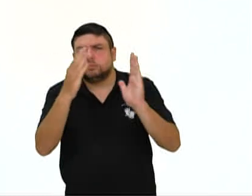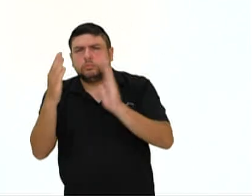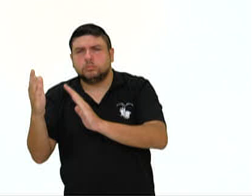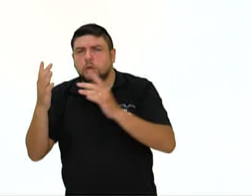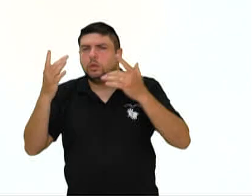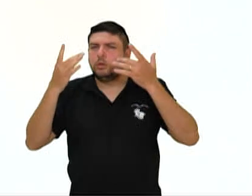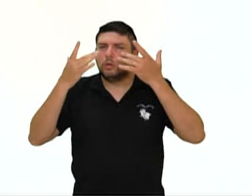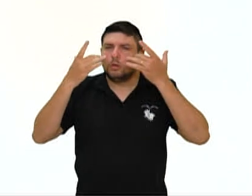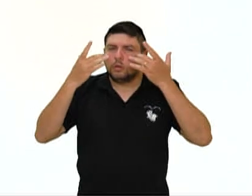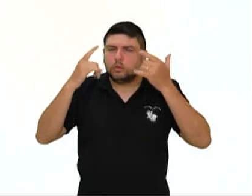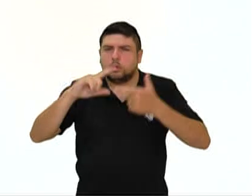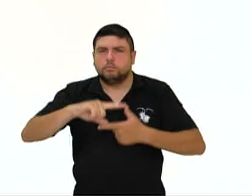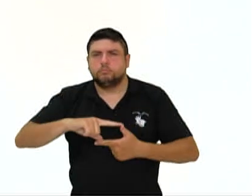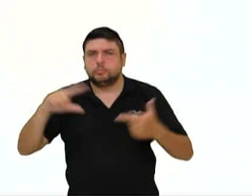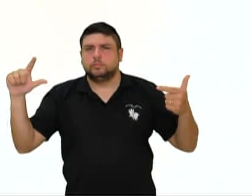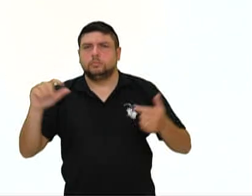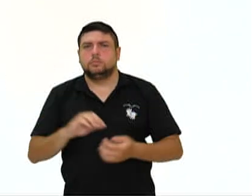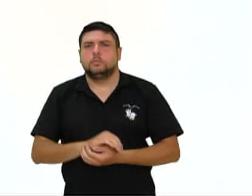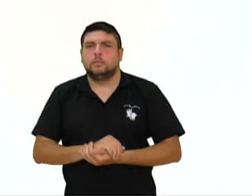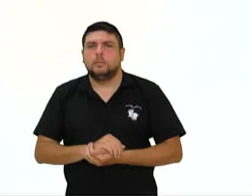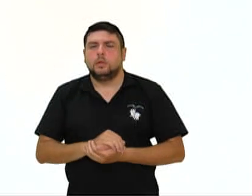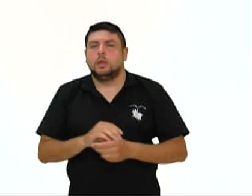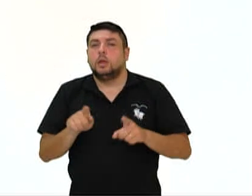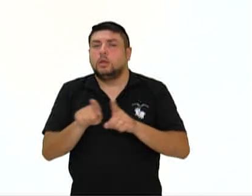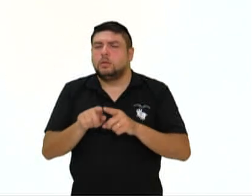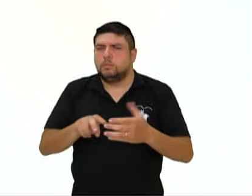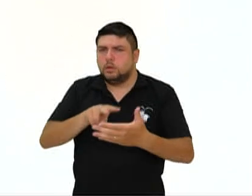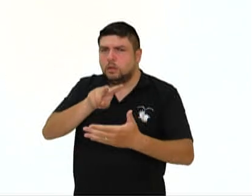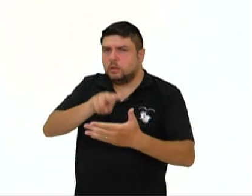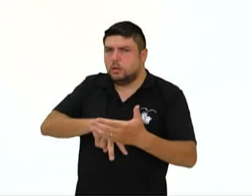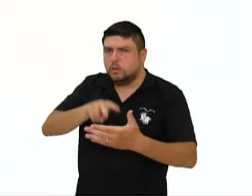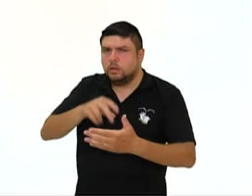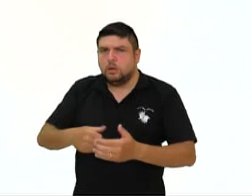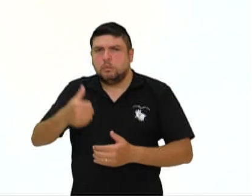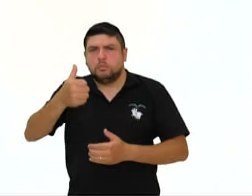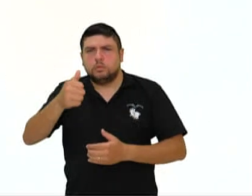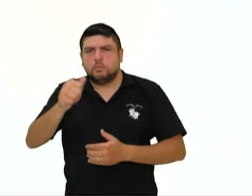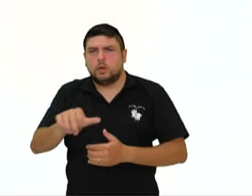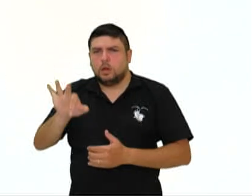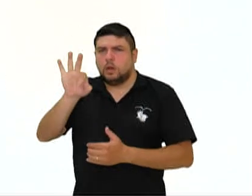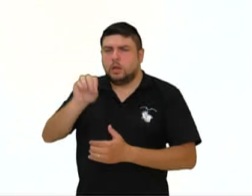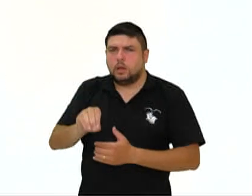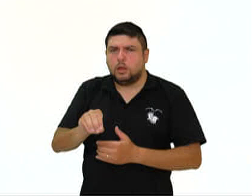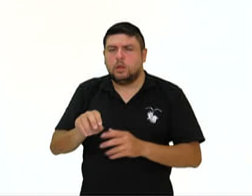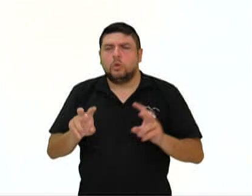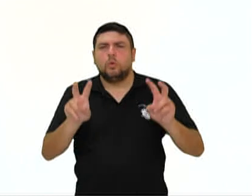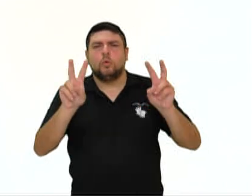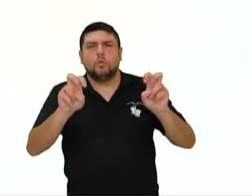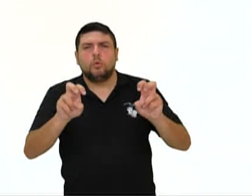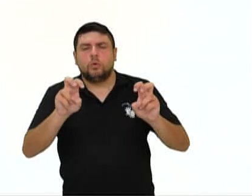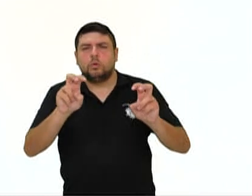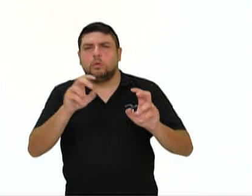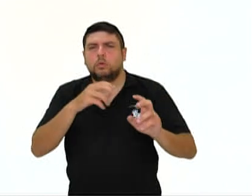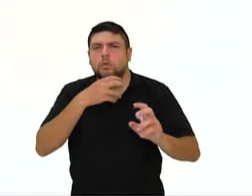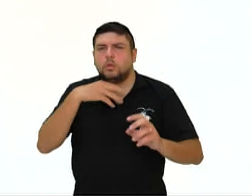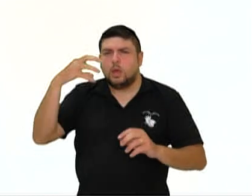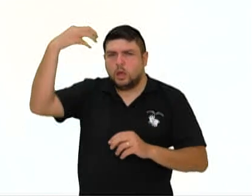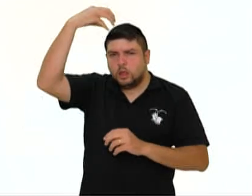modernista, ler um trecho do primeiro ato da peça teatral O Rei da Vela, de Oswald de